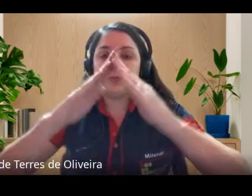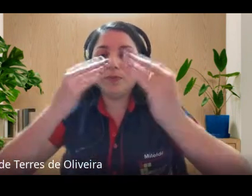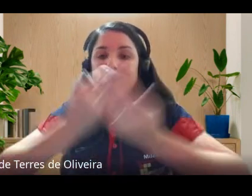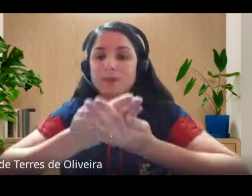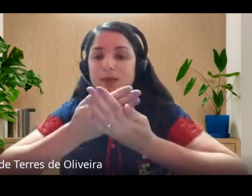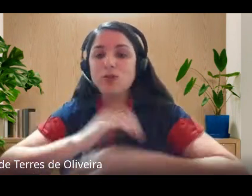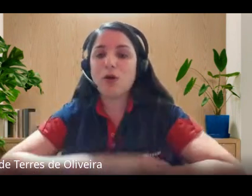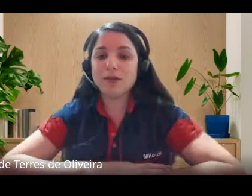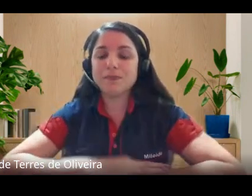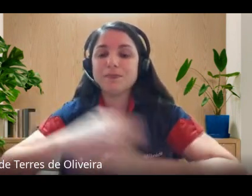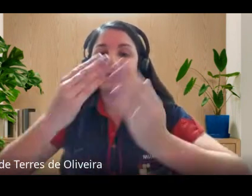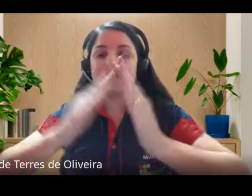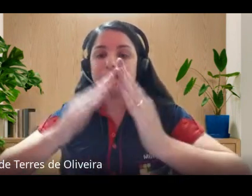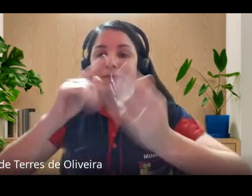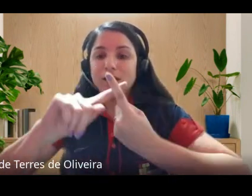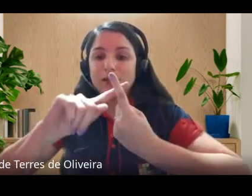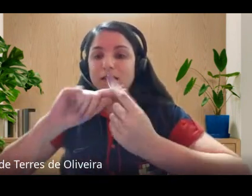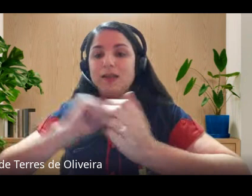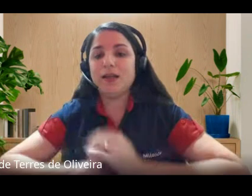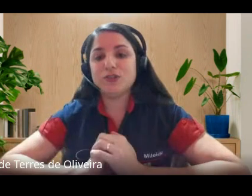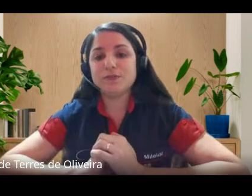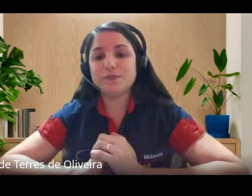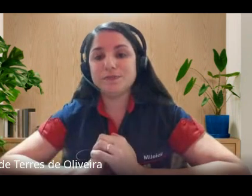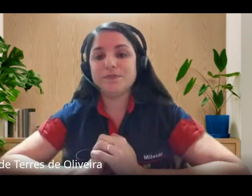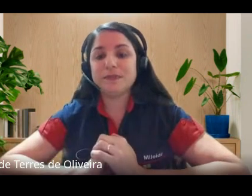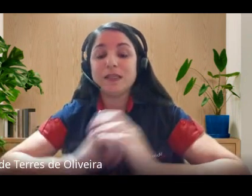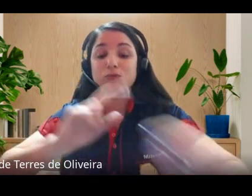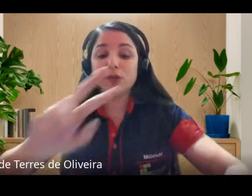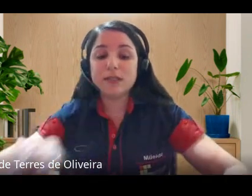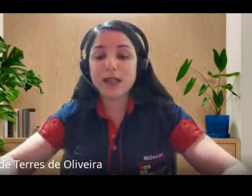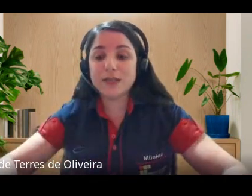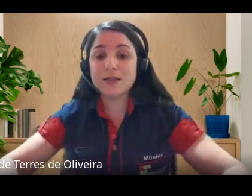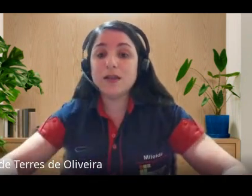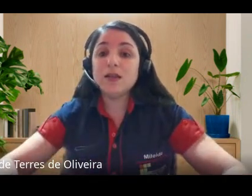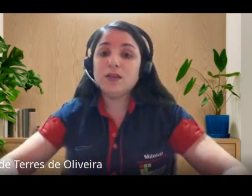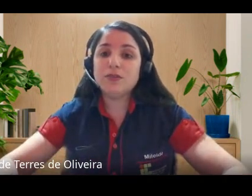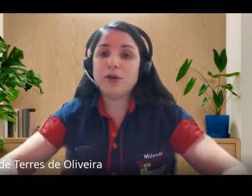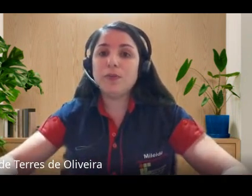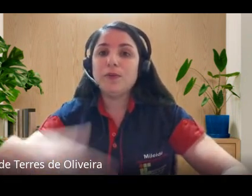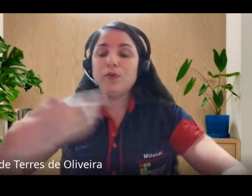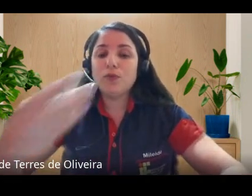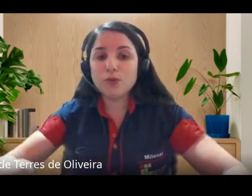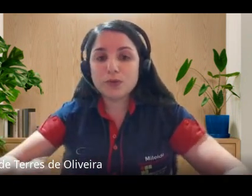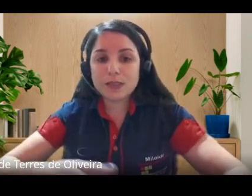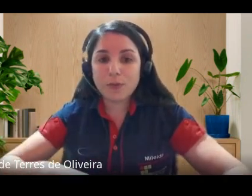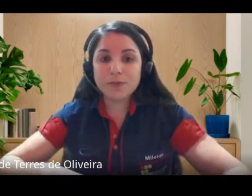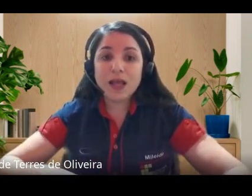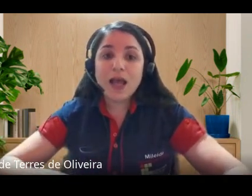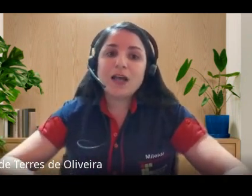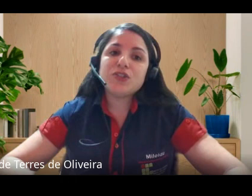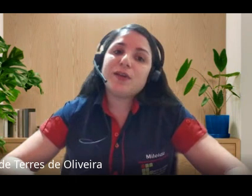contato. Escola, igreja. São dois sinais que formam um outro